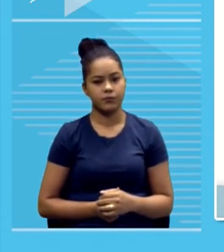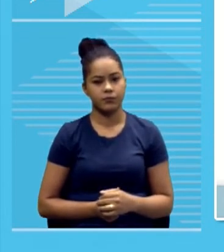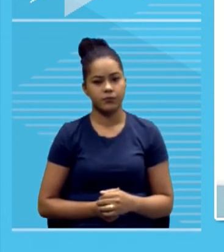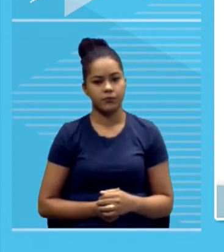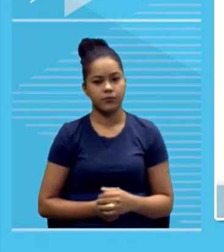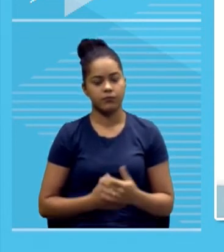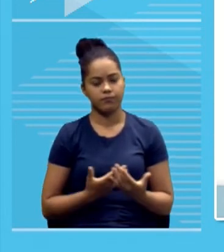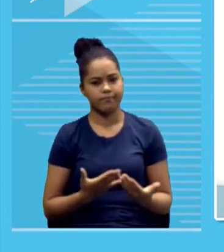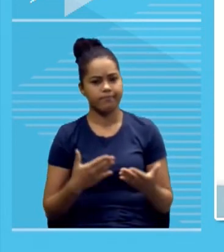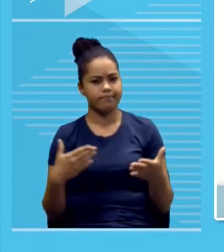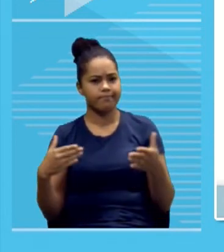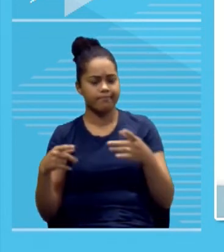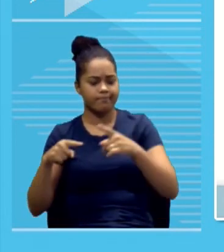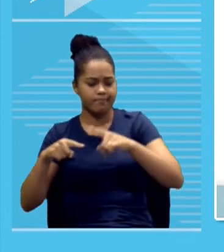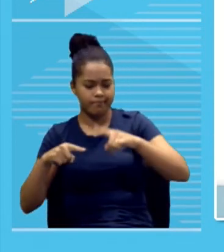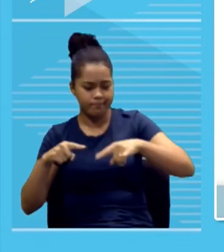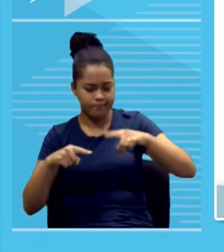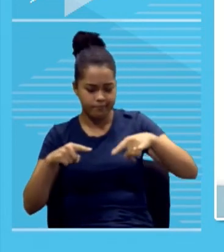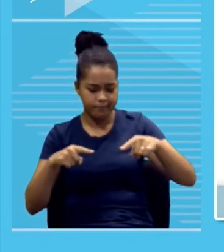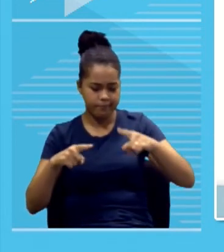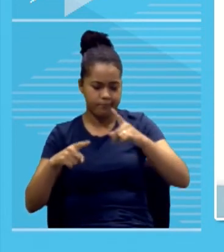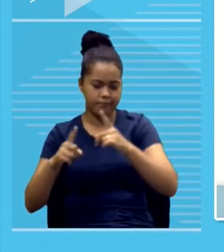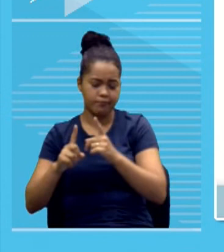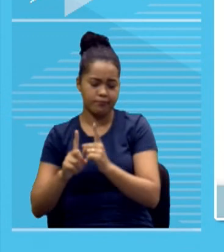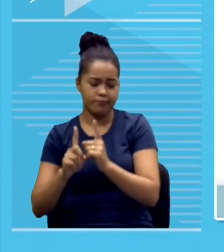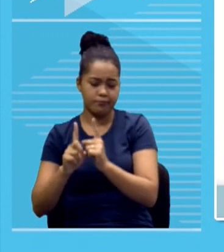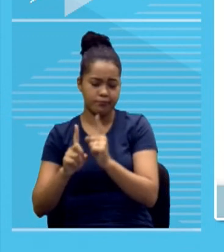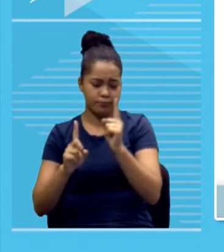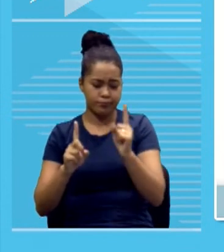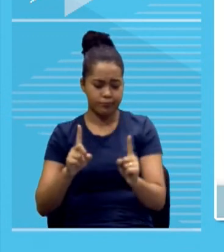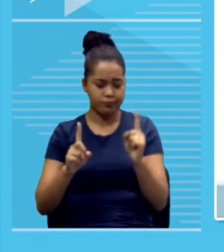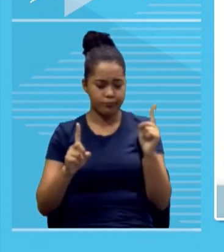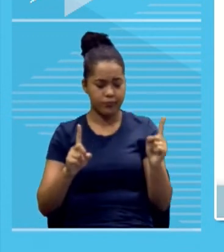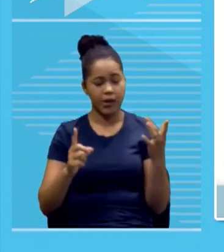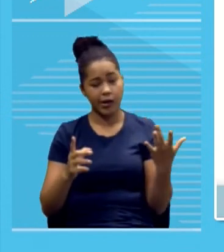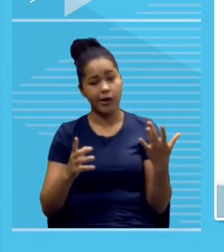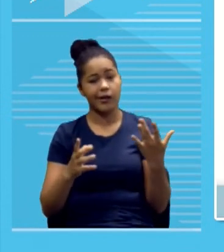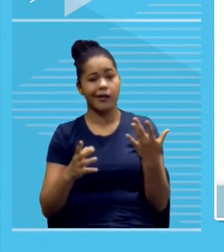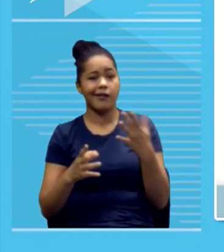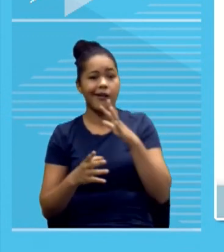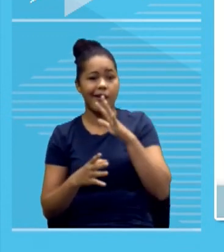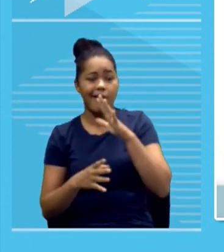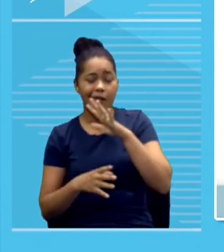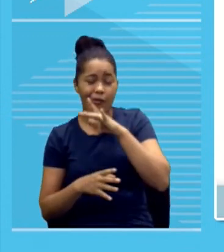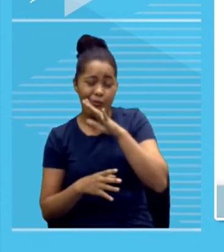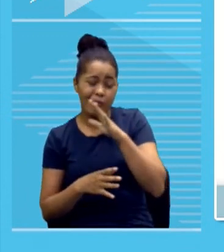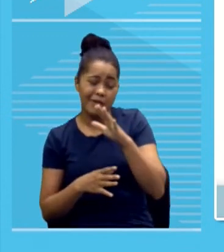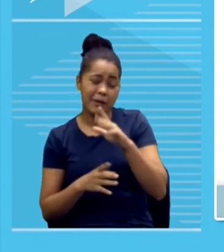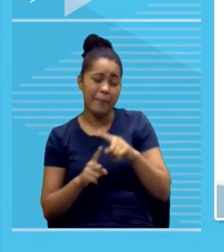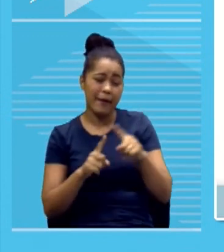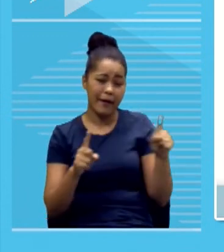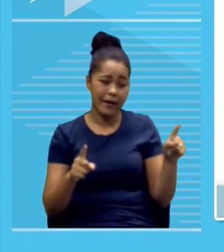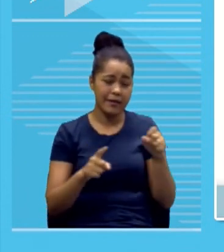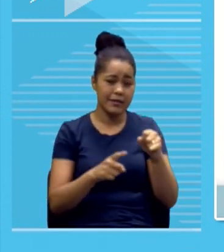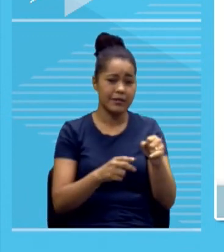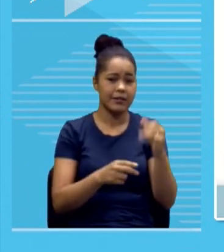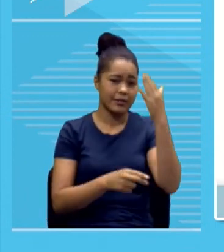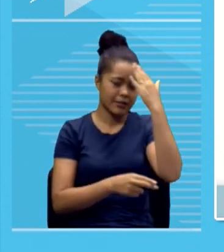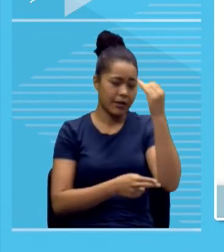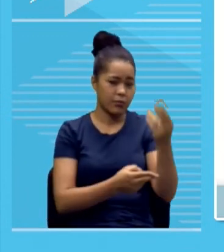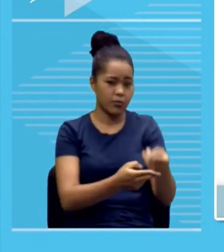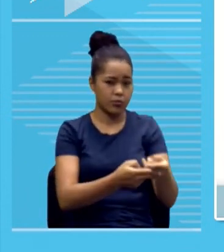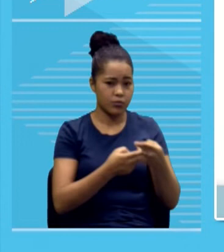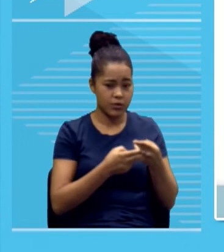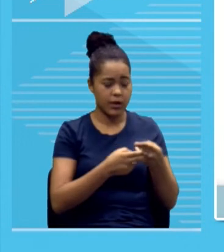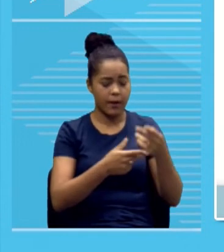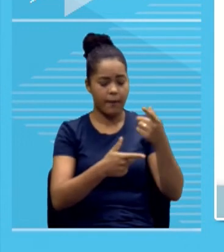Resistência equivalente é um pouco mais chato quando você fala de associação em paralelo, eu sei. Mas basta saber trabalhar com fração, que acaba dando